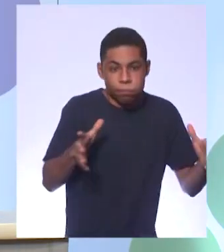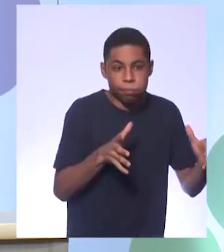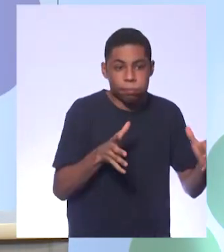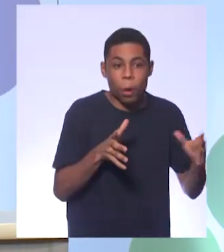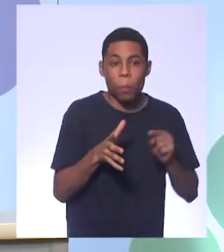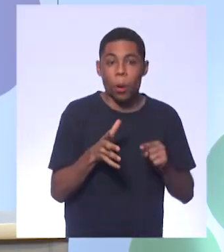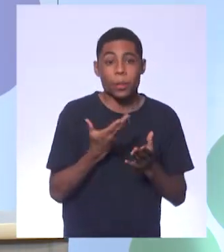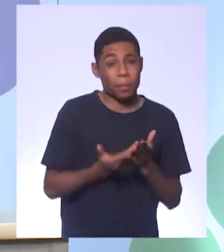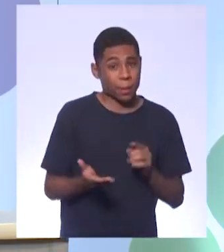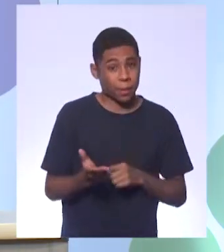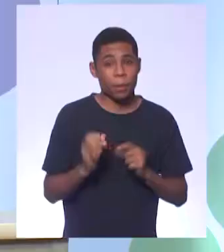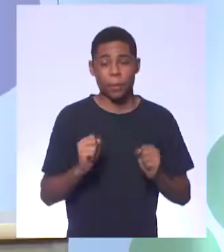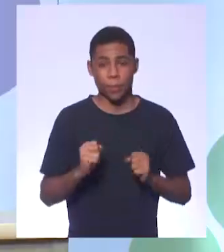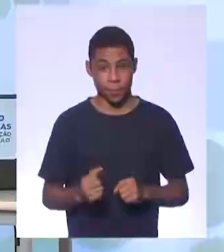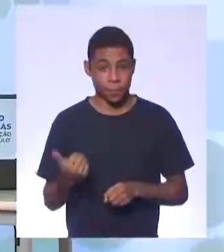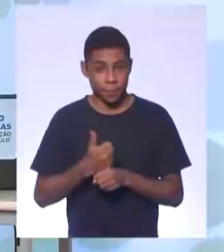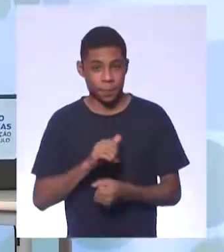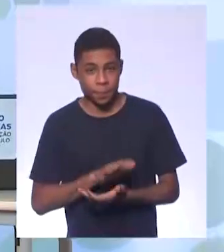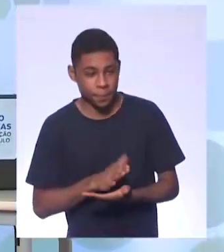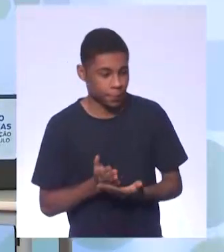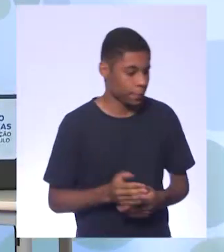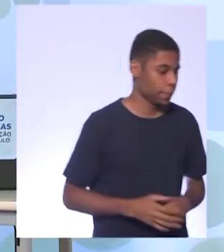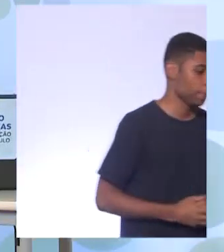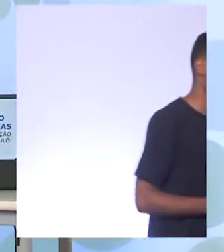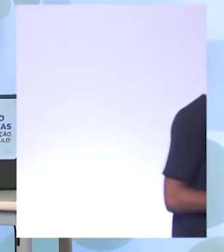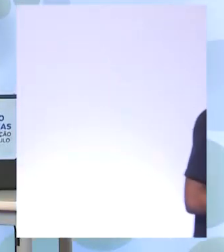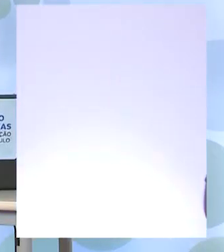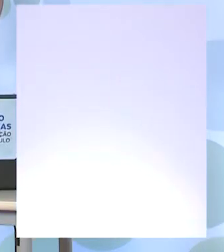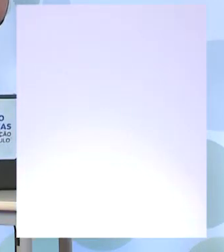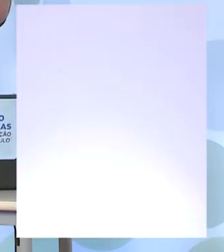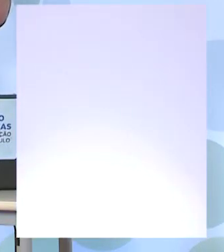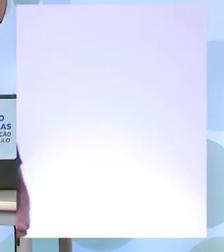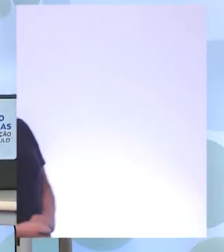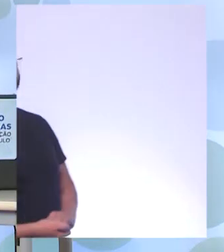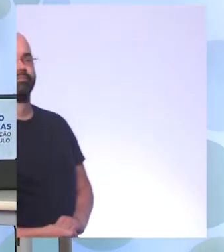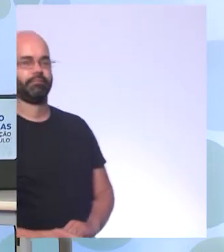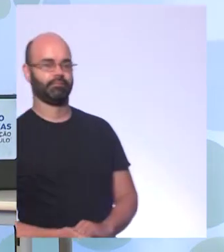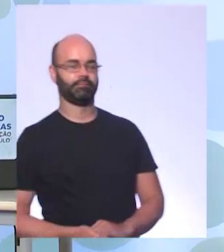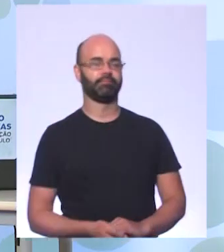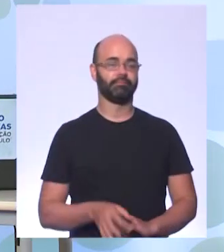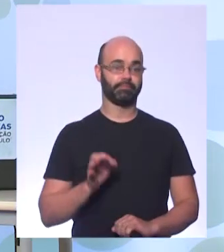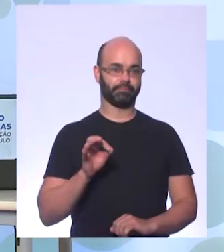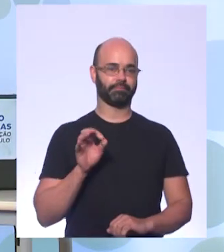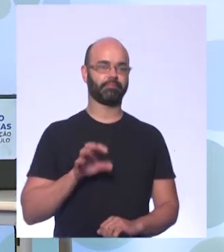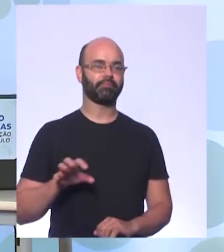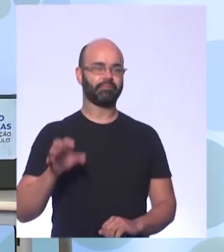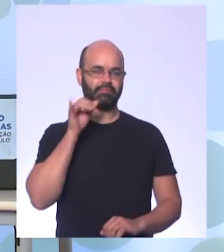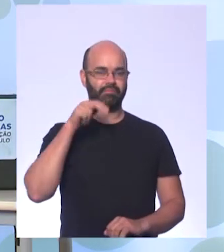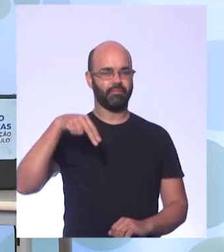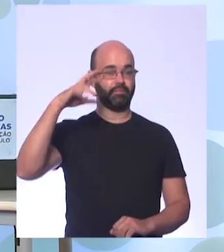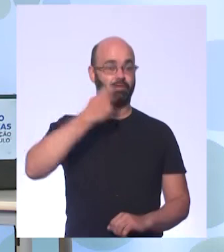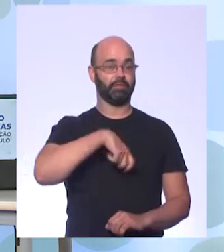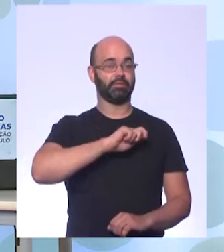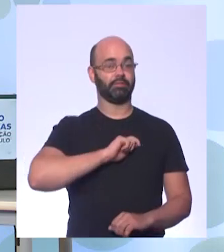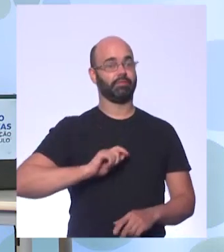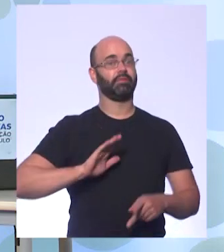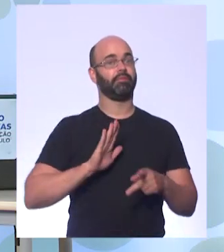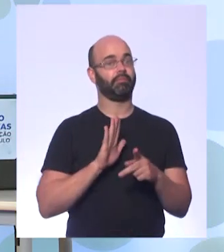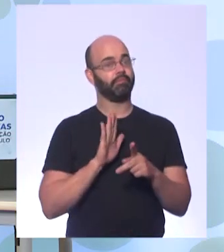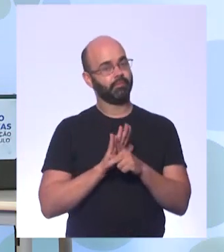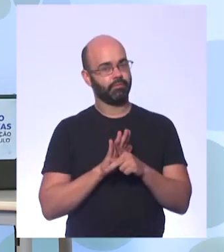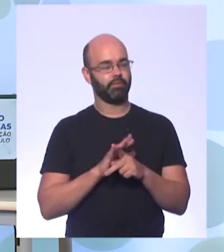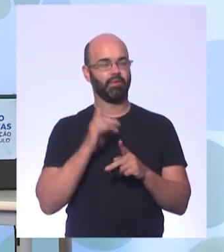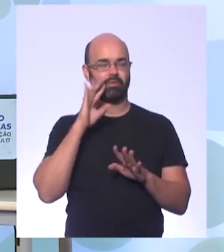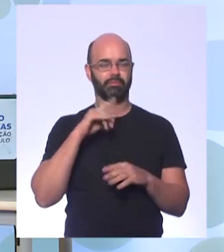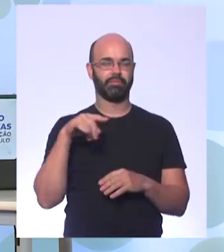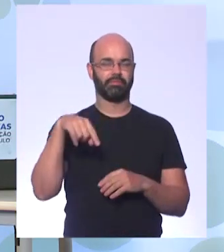por outro. Exatamente. Né? Então, você tem conflitos em regiões que eram da Espanha, que está lá na região norte, que está na região mais interiorana